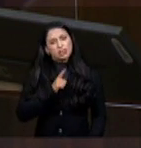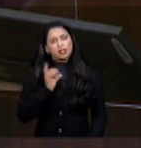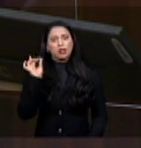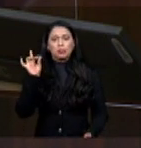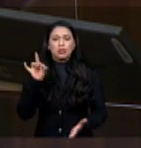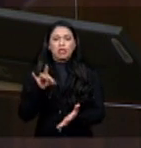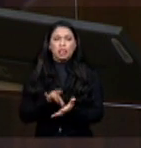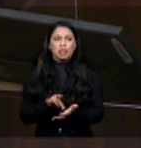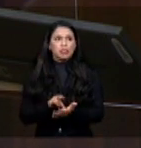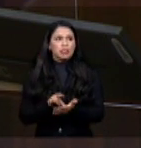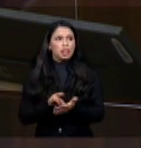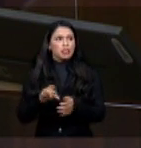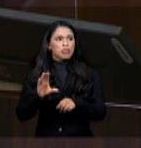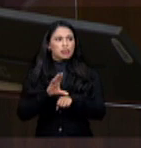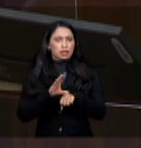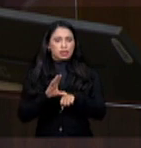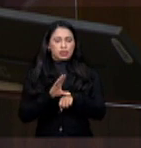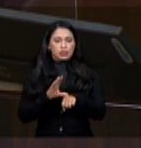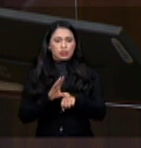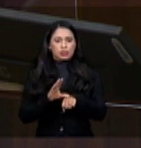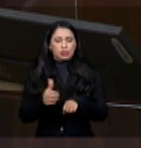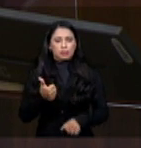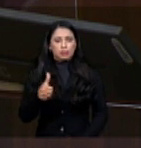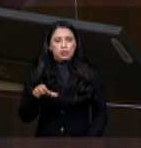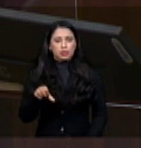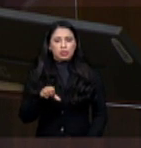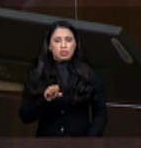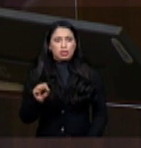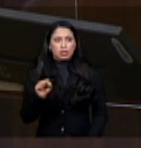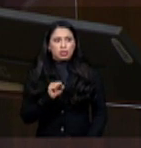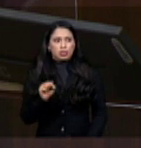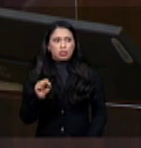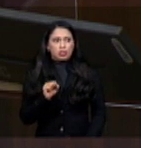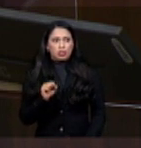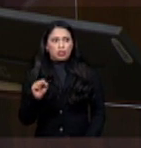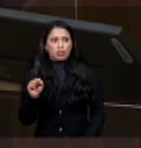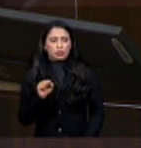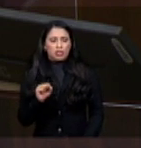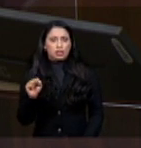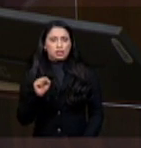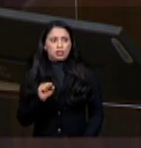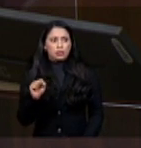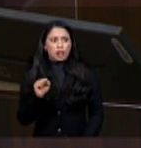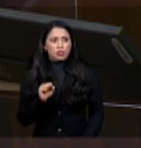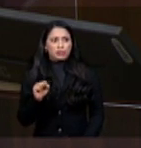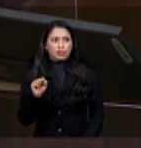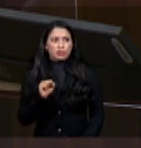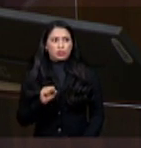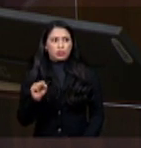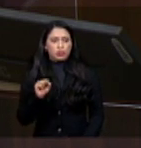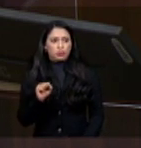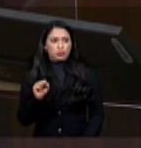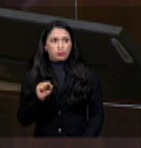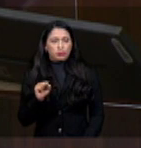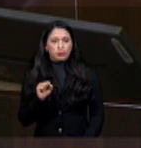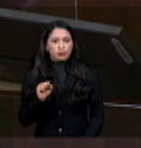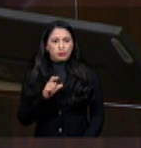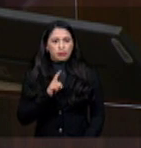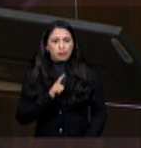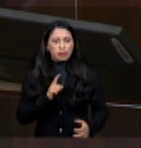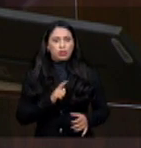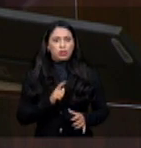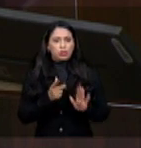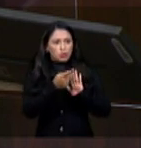realidade desde a Constituição da República de 1988 a e antes dessa a igualdade